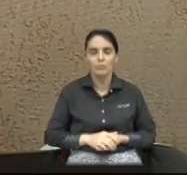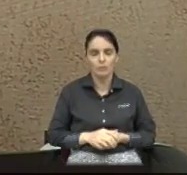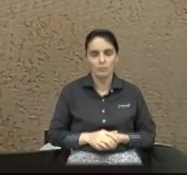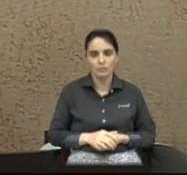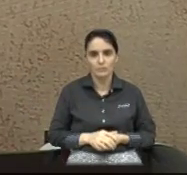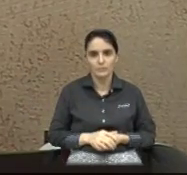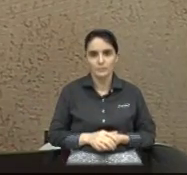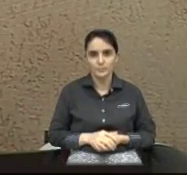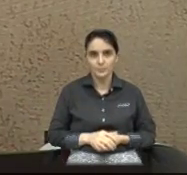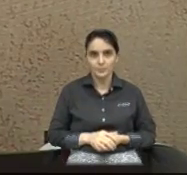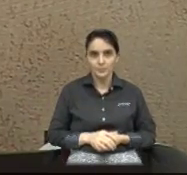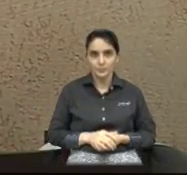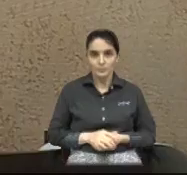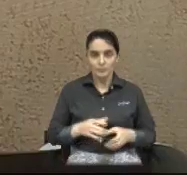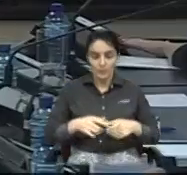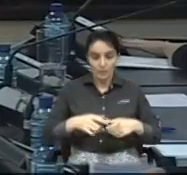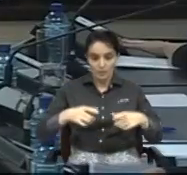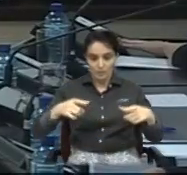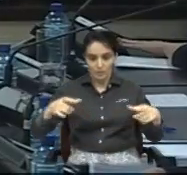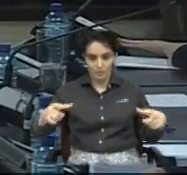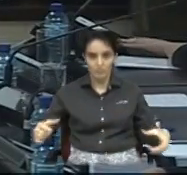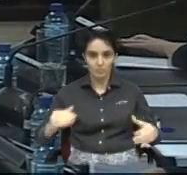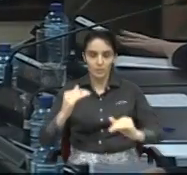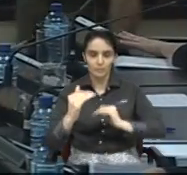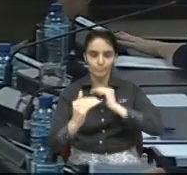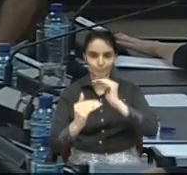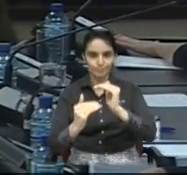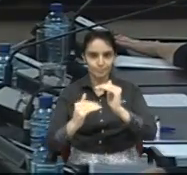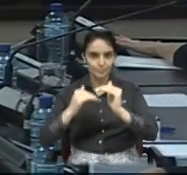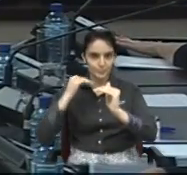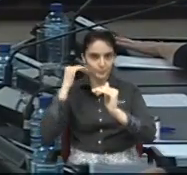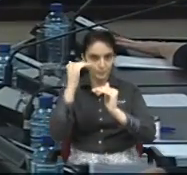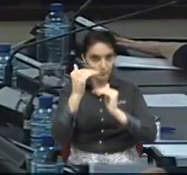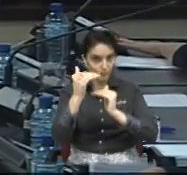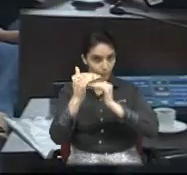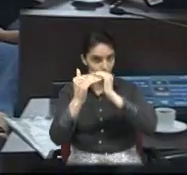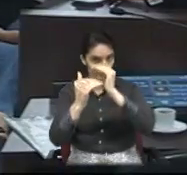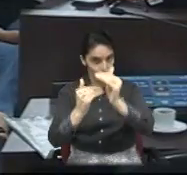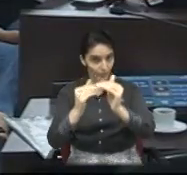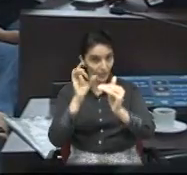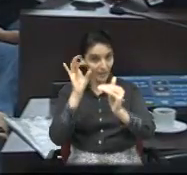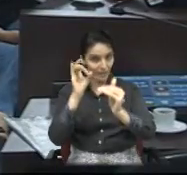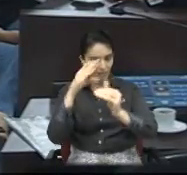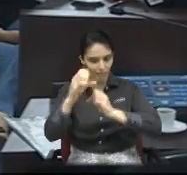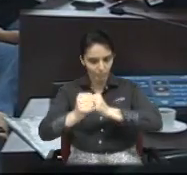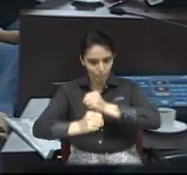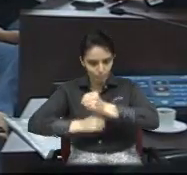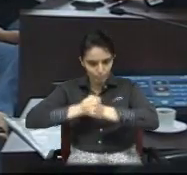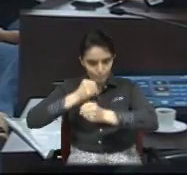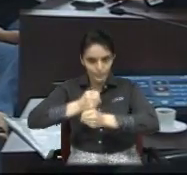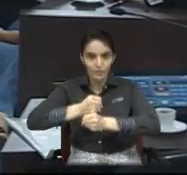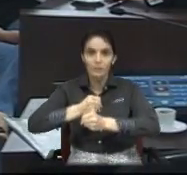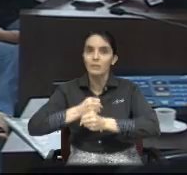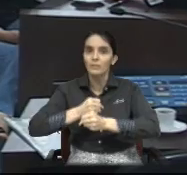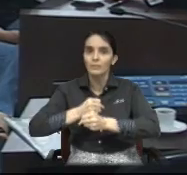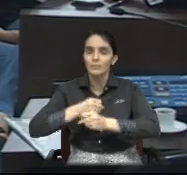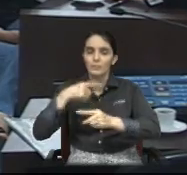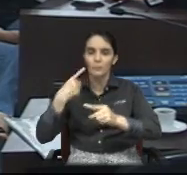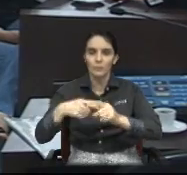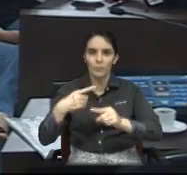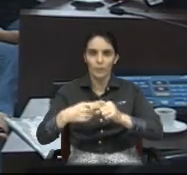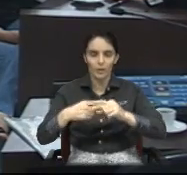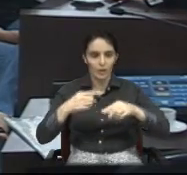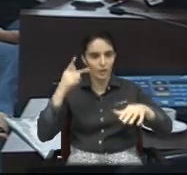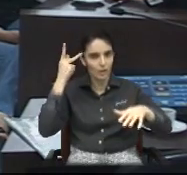reservatórios, com aumento progressivo ao longo dos anos, pois atualmente a vazão transposta para a região metropolitana de